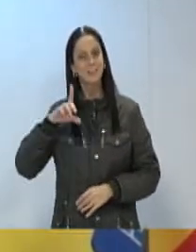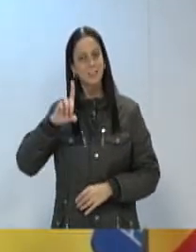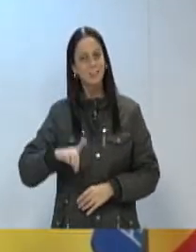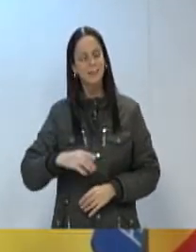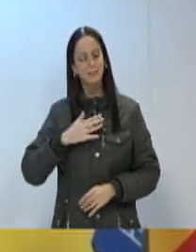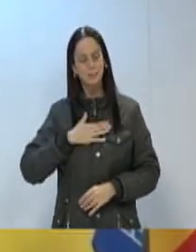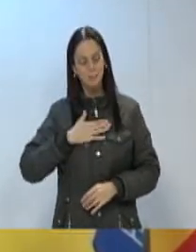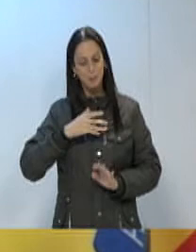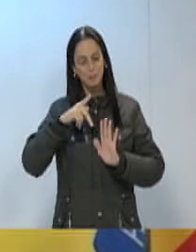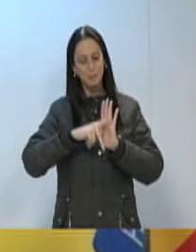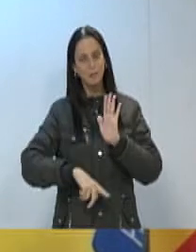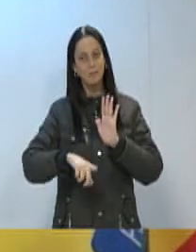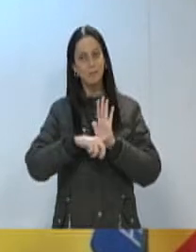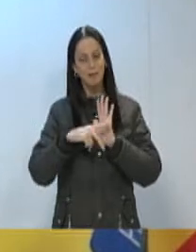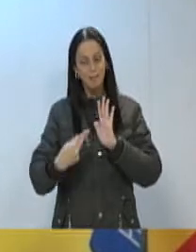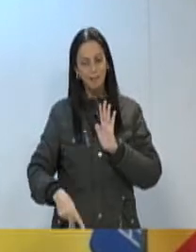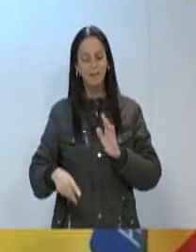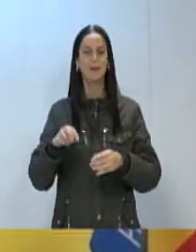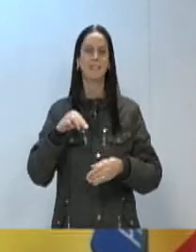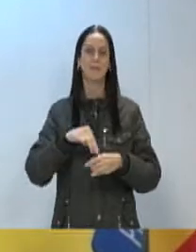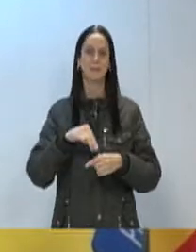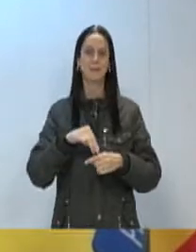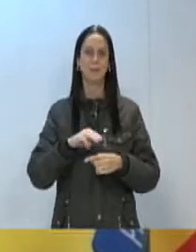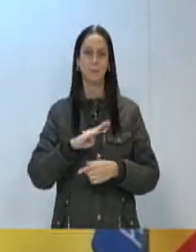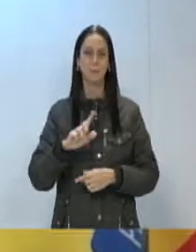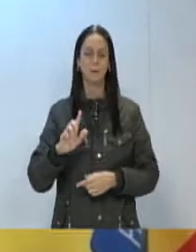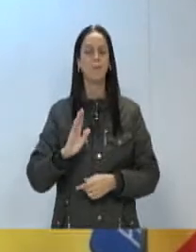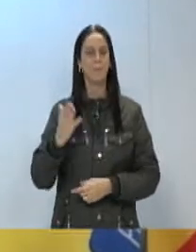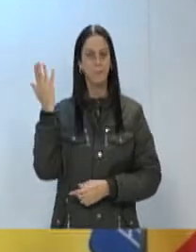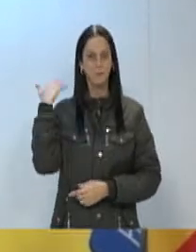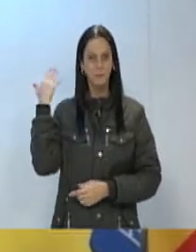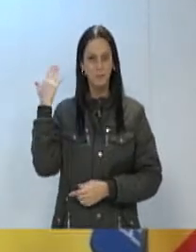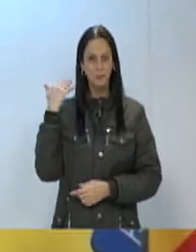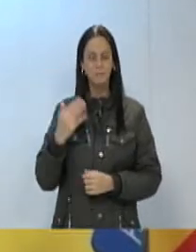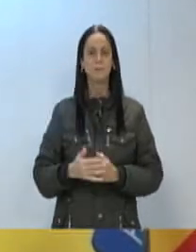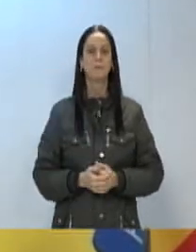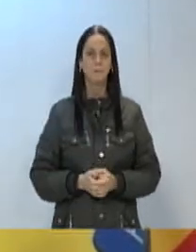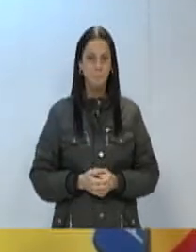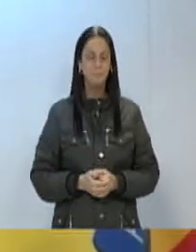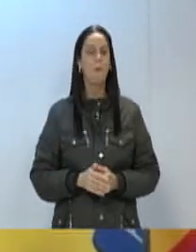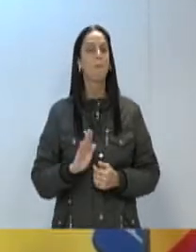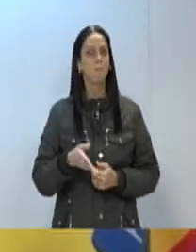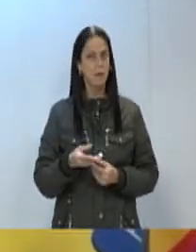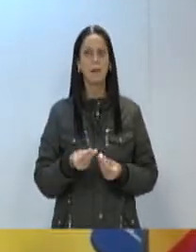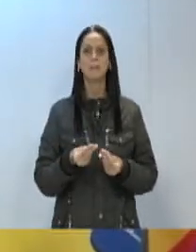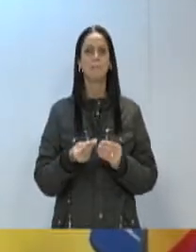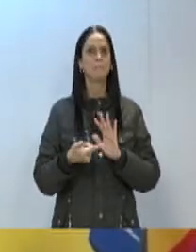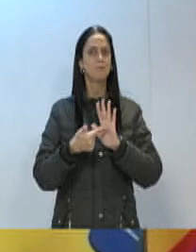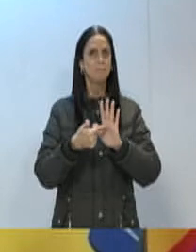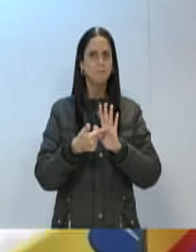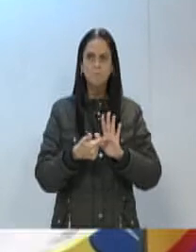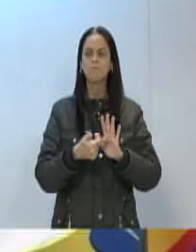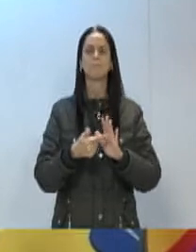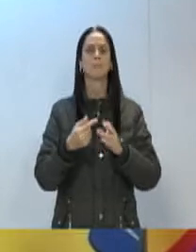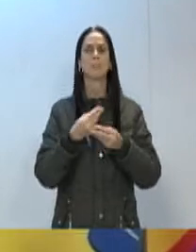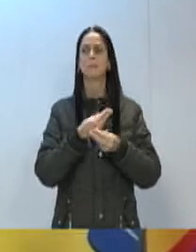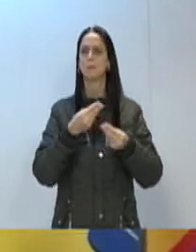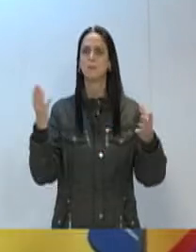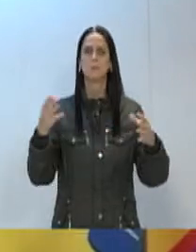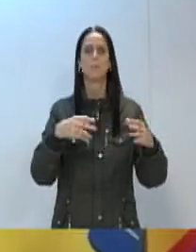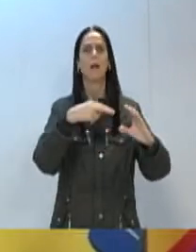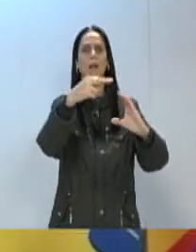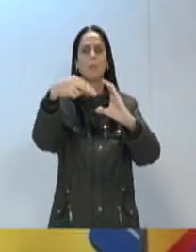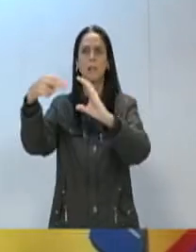autoria uma realidade aqui na nossa cidade eu compartilhei esse projeto de lei com muitas outras câmaras com muitas outras cidades e a juventude